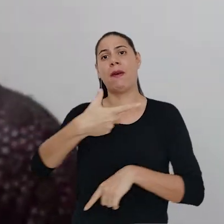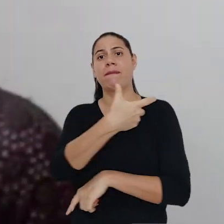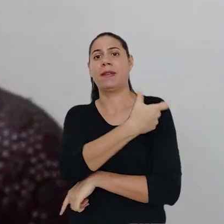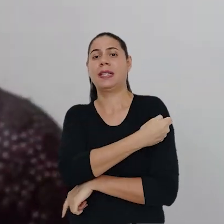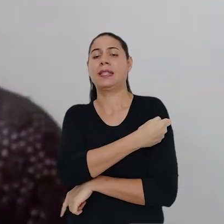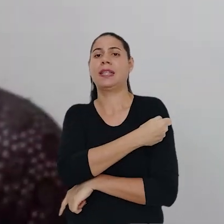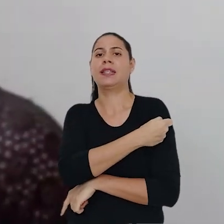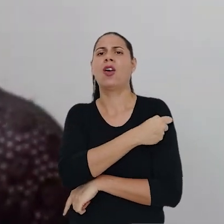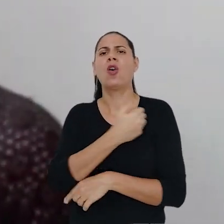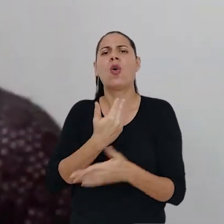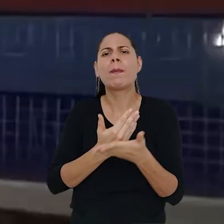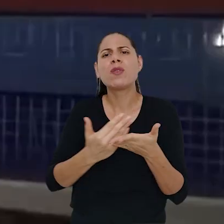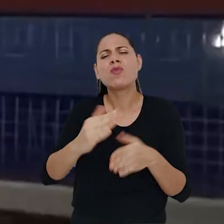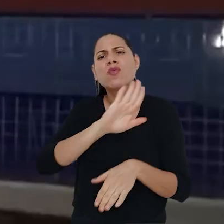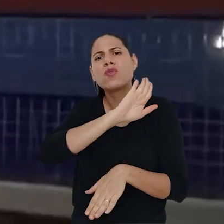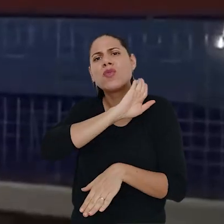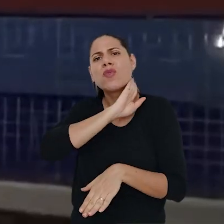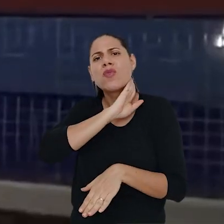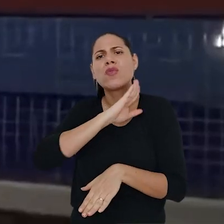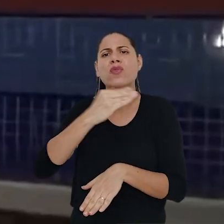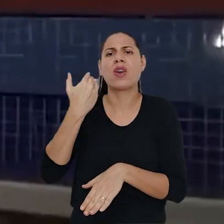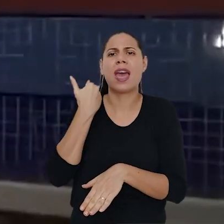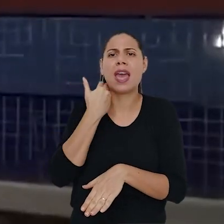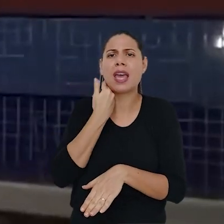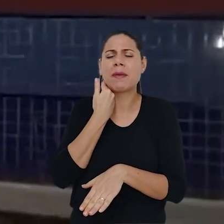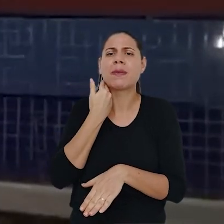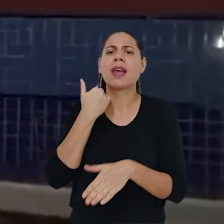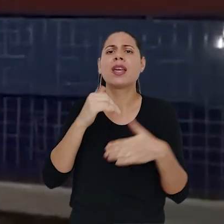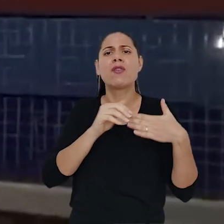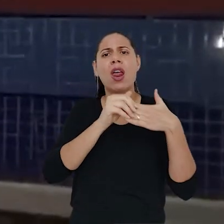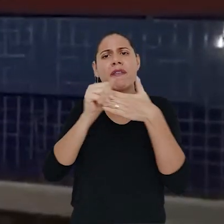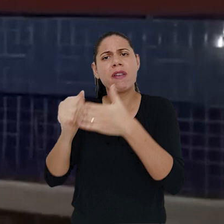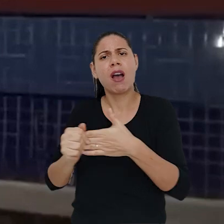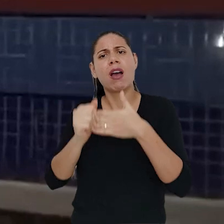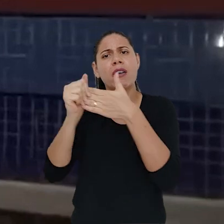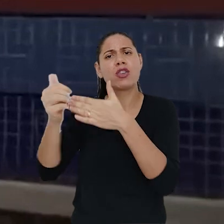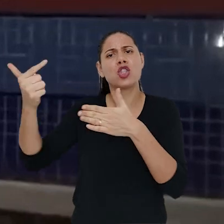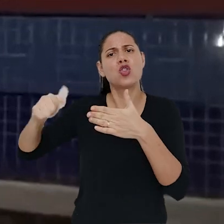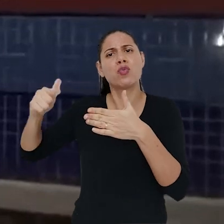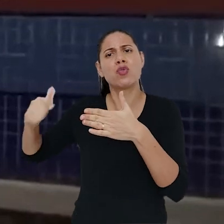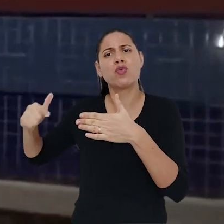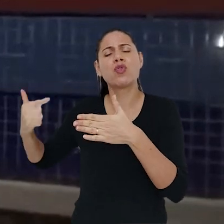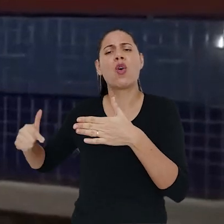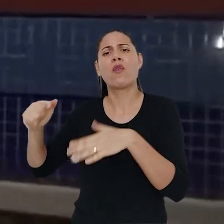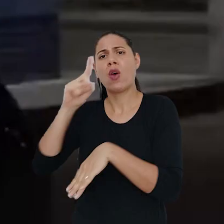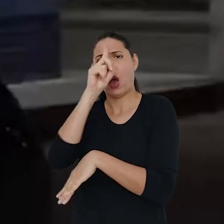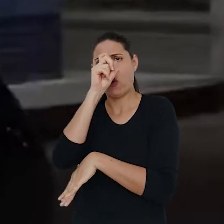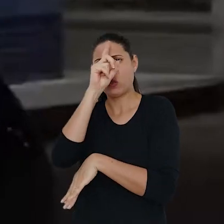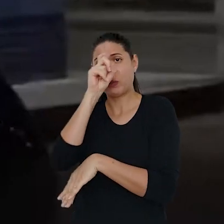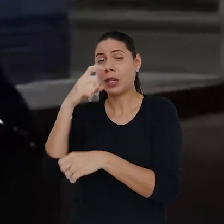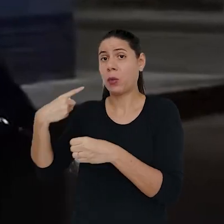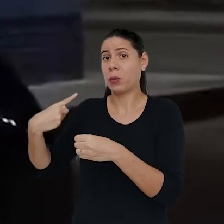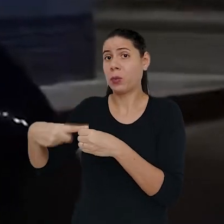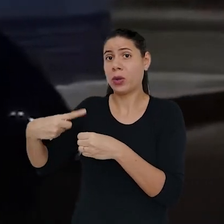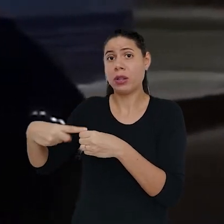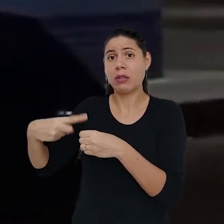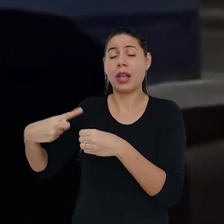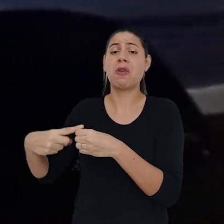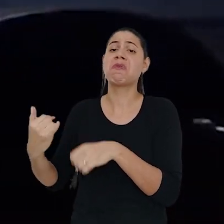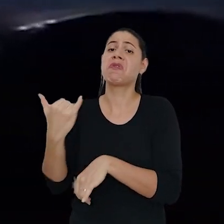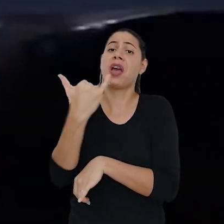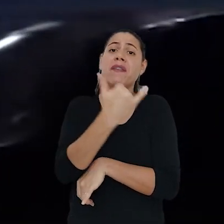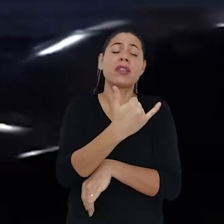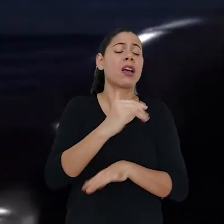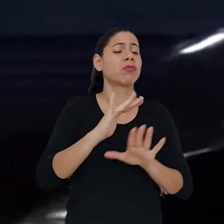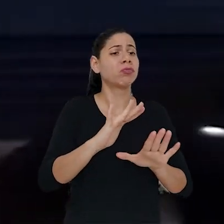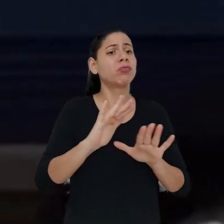teve reações como febre. Cecília foi levada várias vezes a um hospital público no interior, recebendo a resposta de que